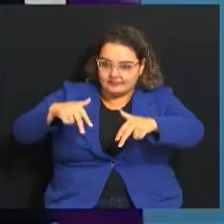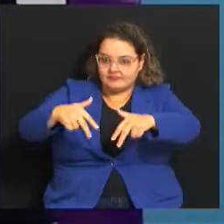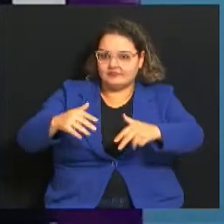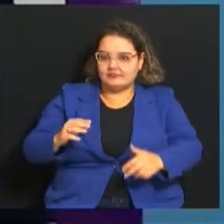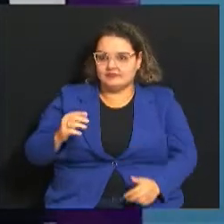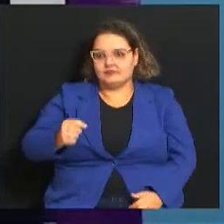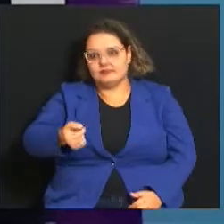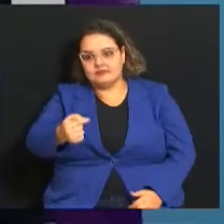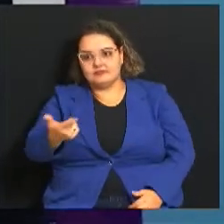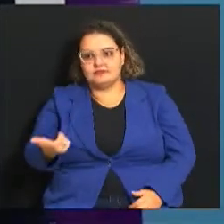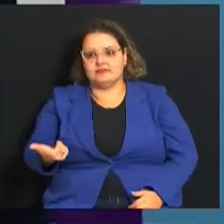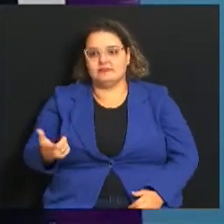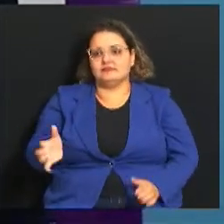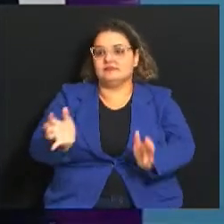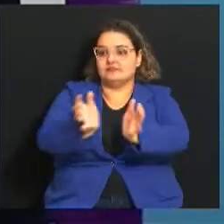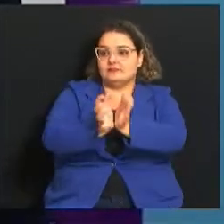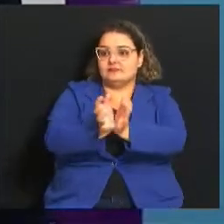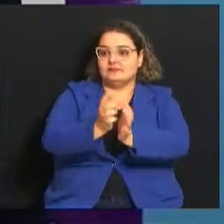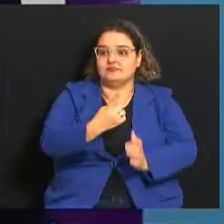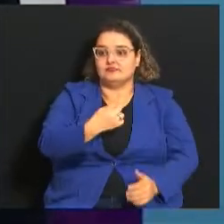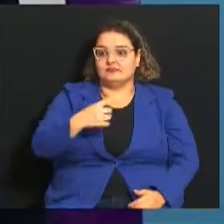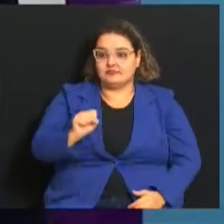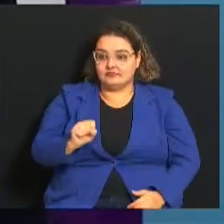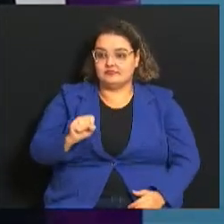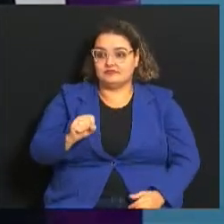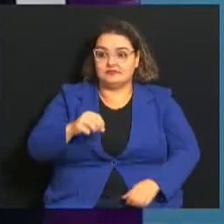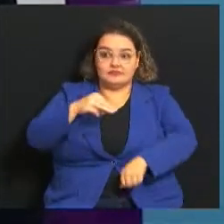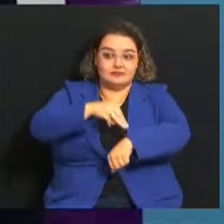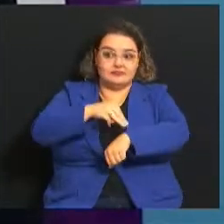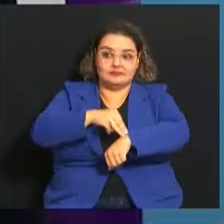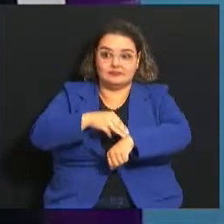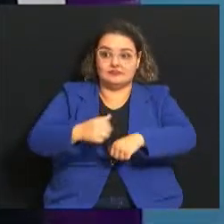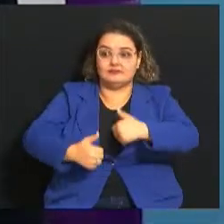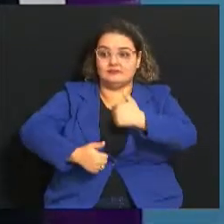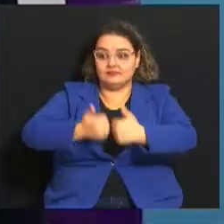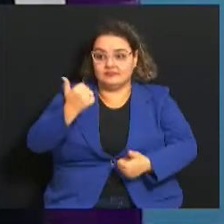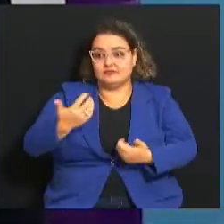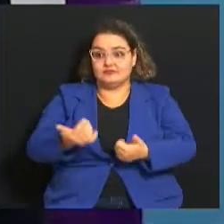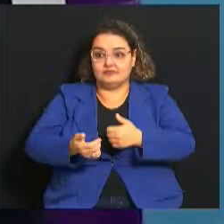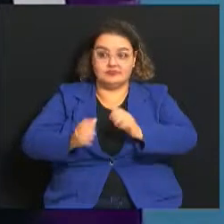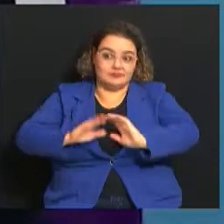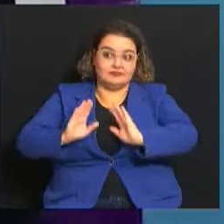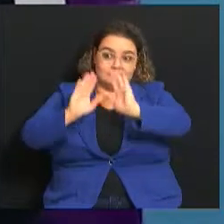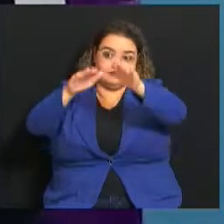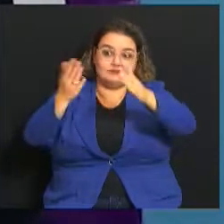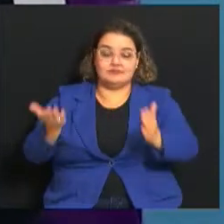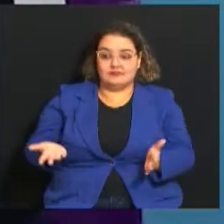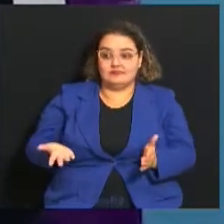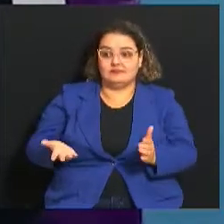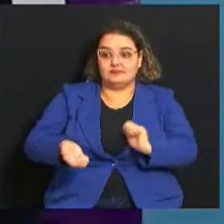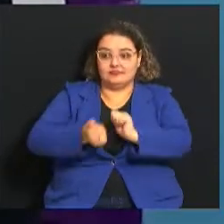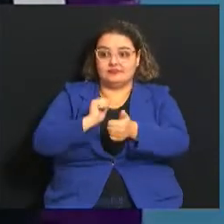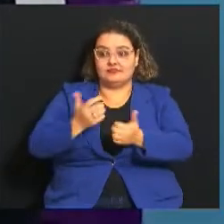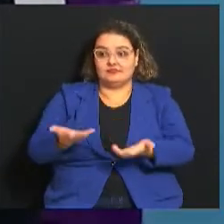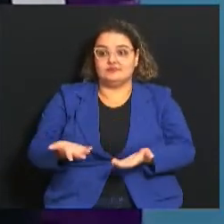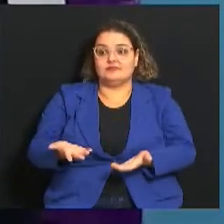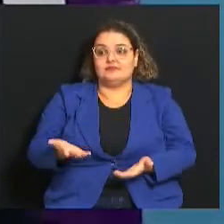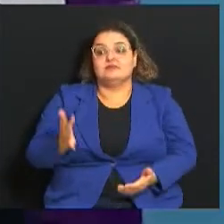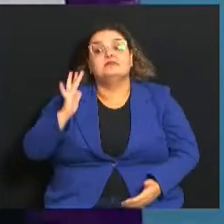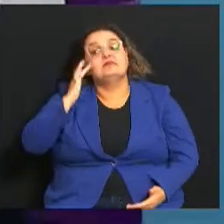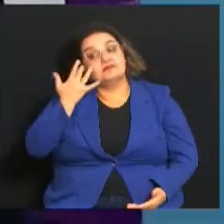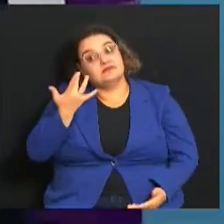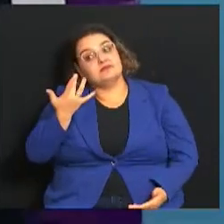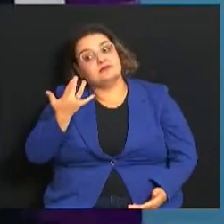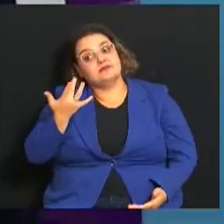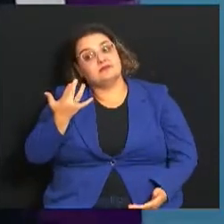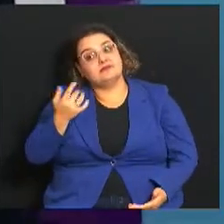nossa MVP hoje teve 18 minutos de jogo só. Nós conseguimos rodar o time bastante, eu acho. Posso estar enganado, que ninguém